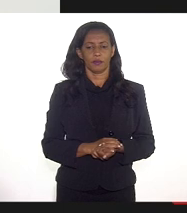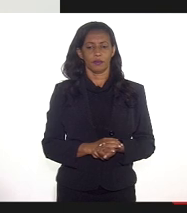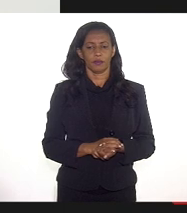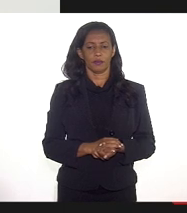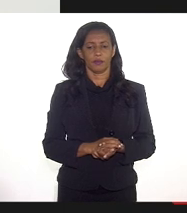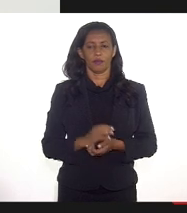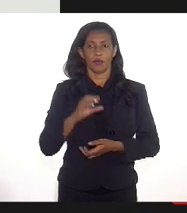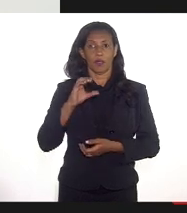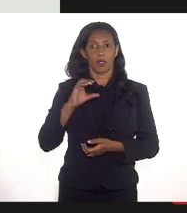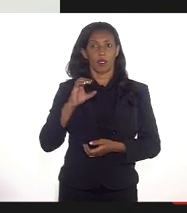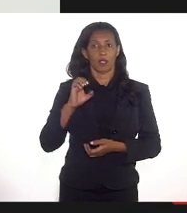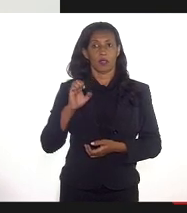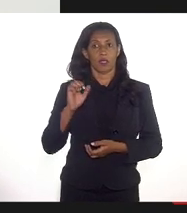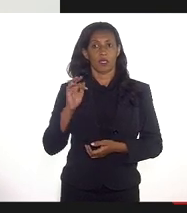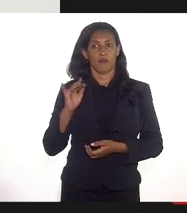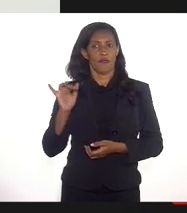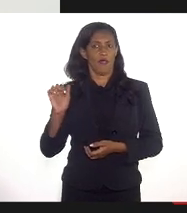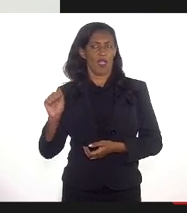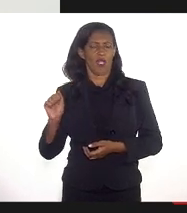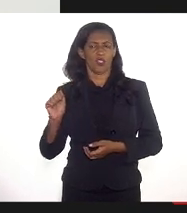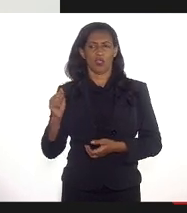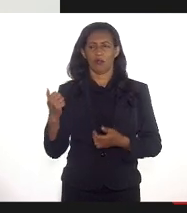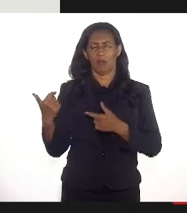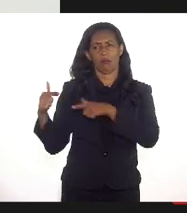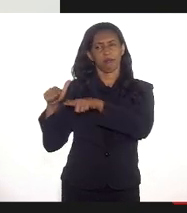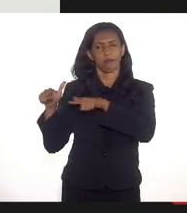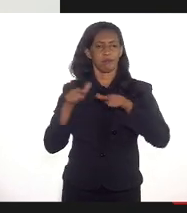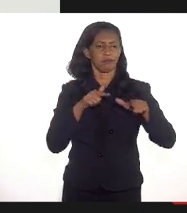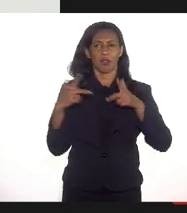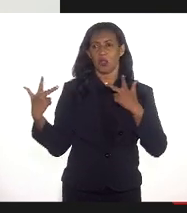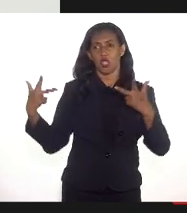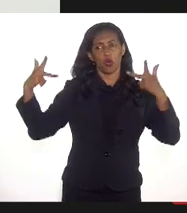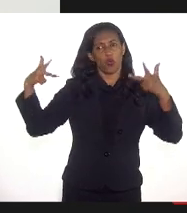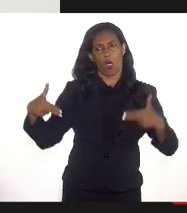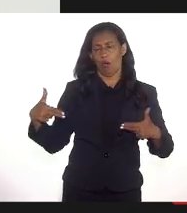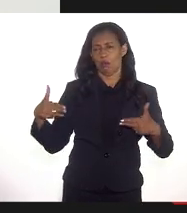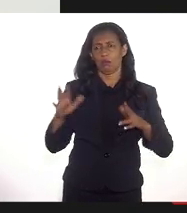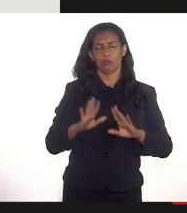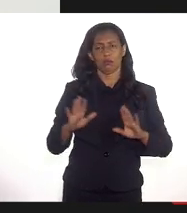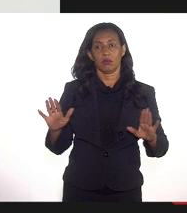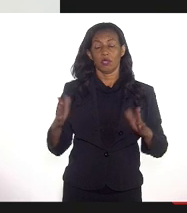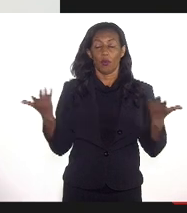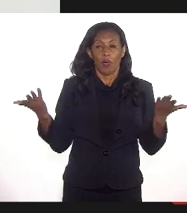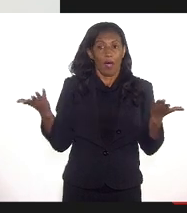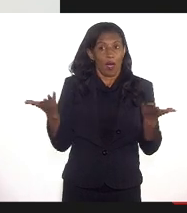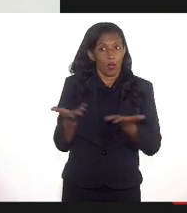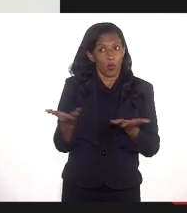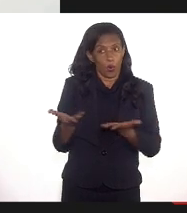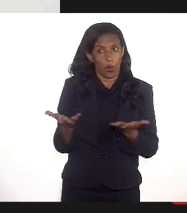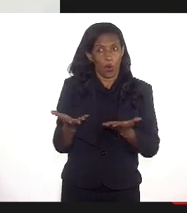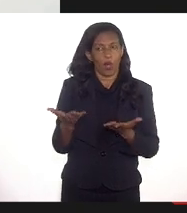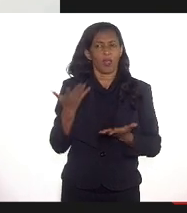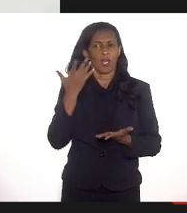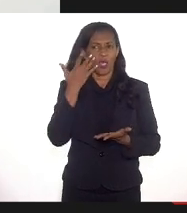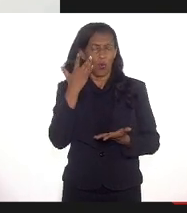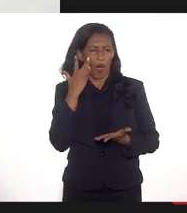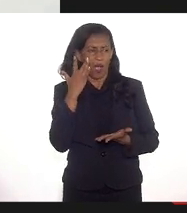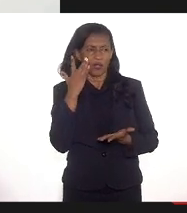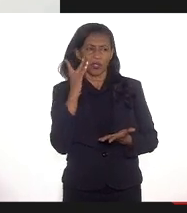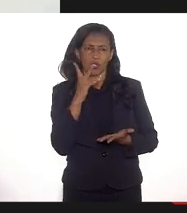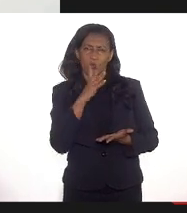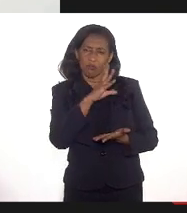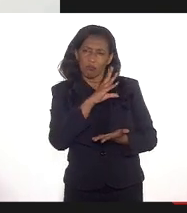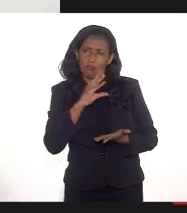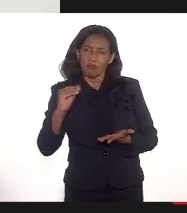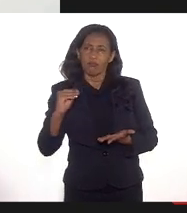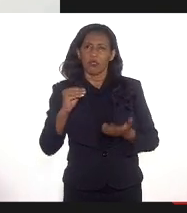o Cefet não desmembrou igual a gente. Eles também não fizeram o que a gente fez. Eu acho que agora eles estão tentando fazer isso, né? Tentando